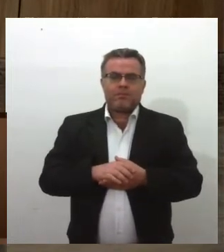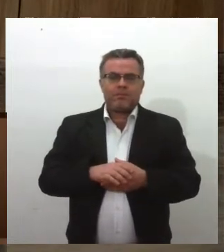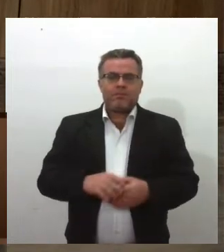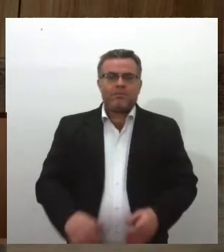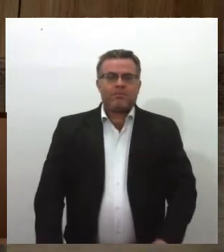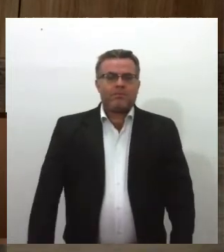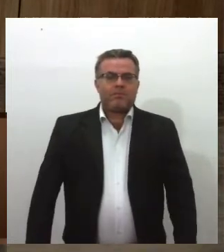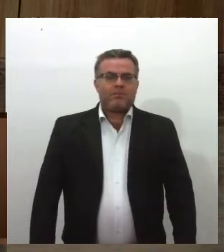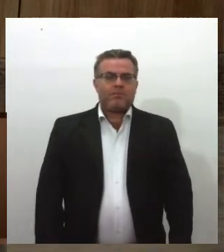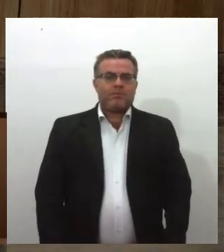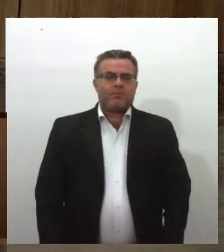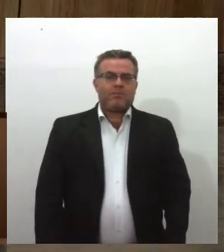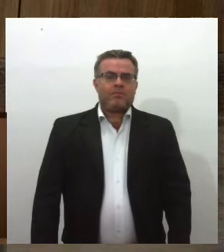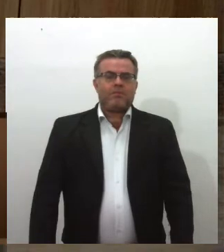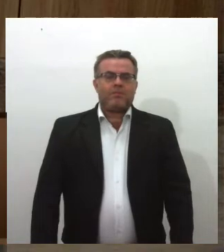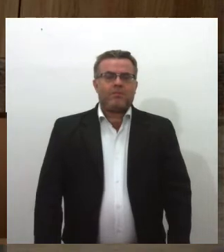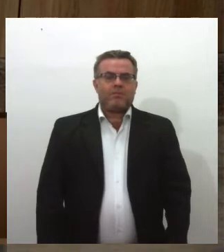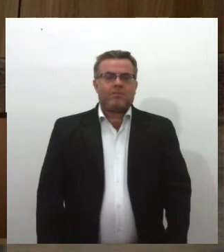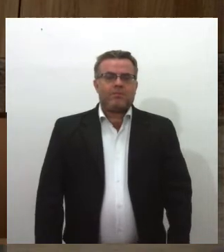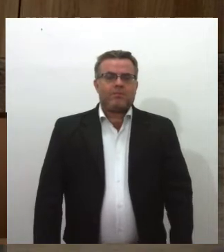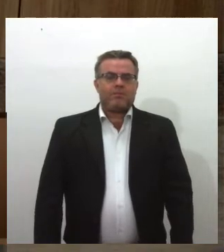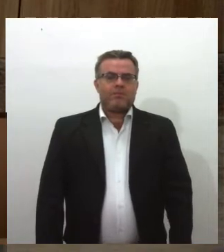Oi, fala para a gente tentar ouvir.